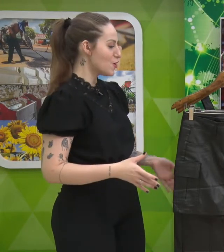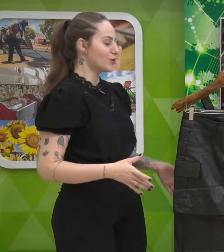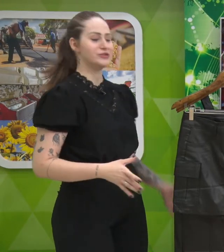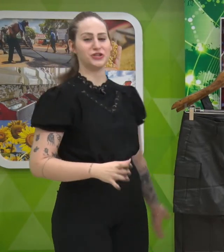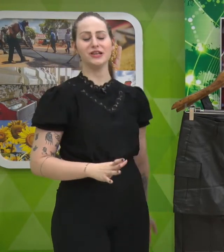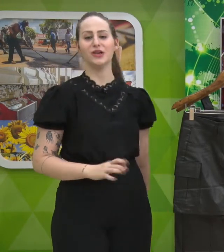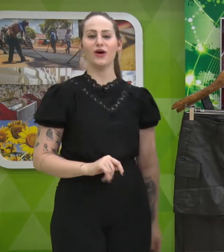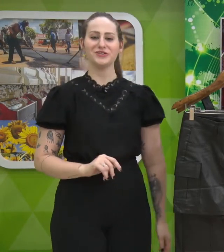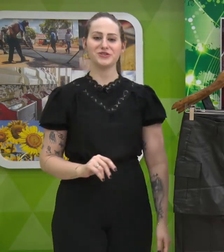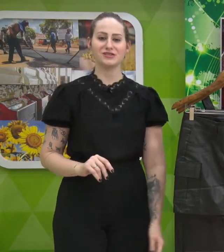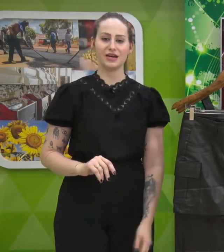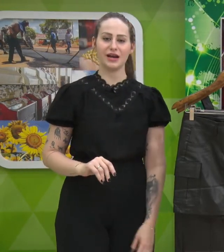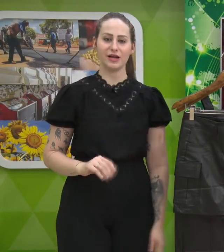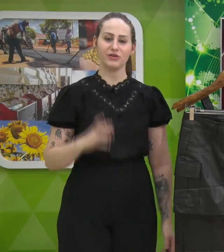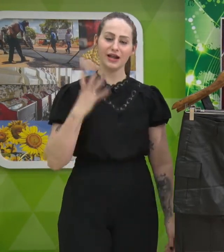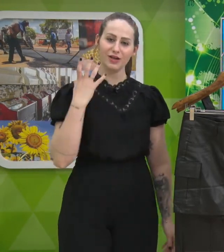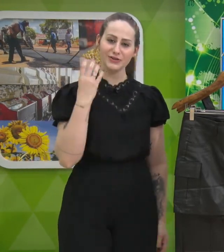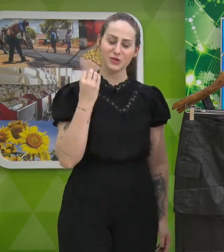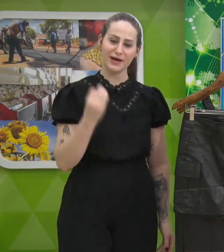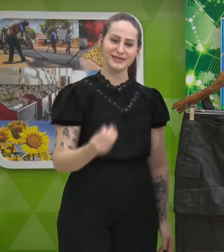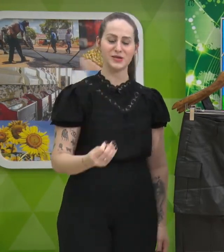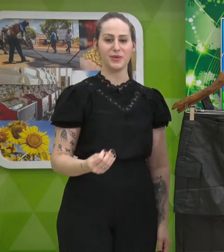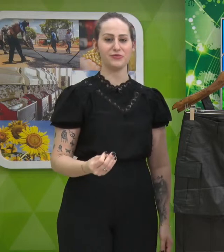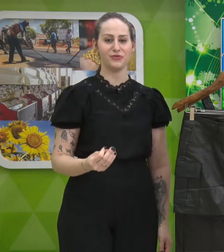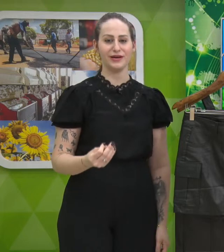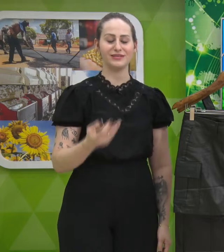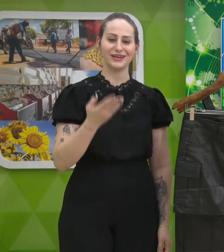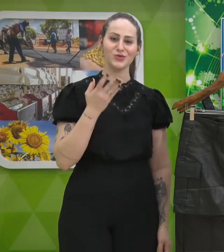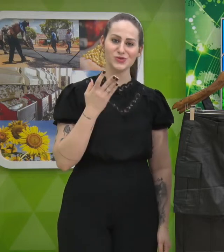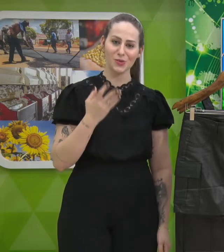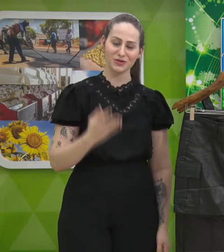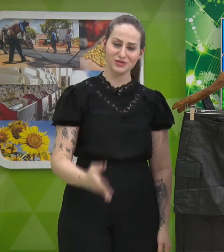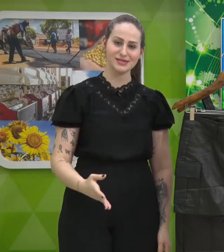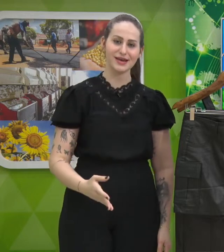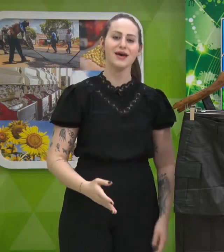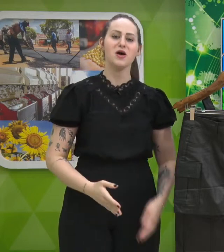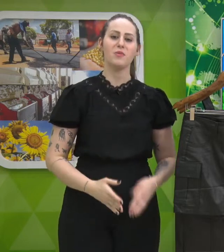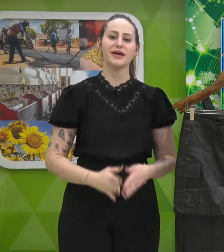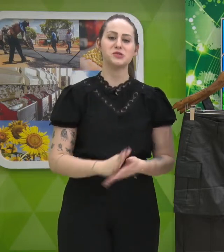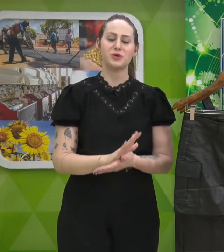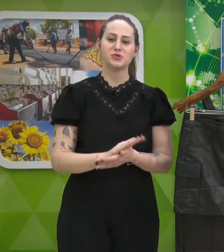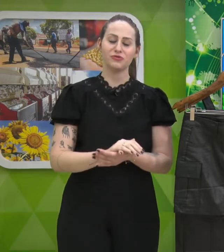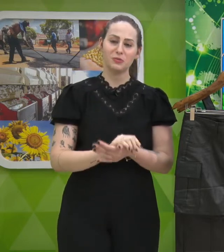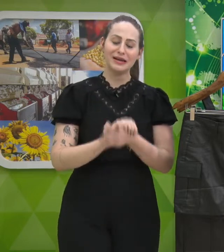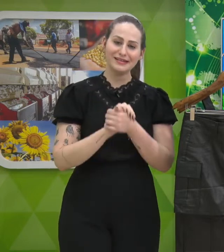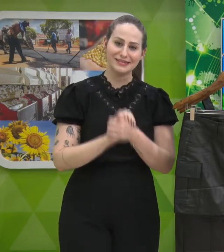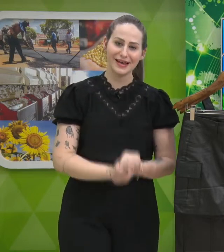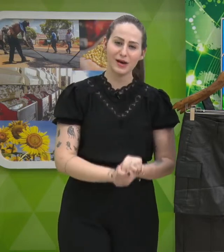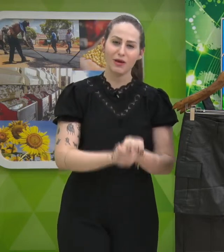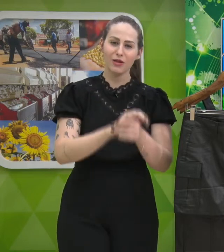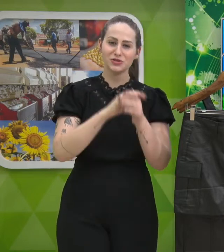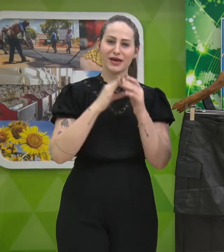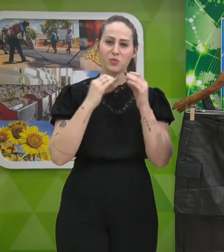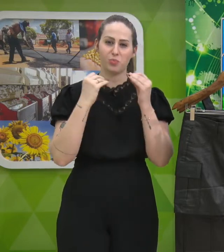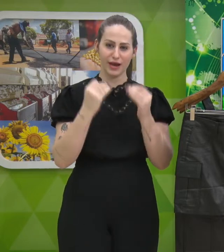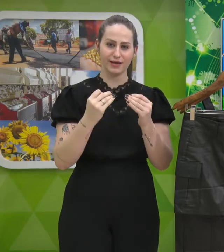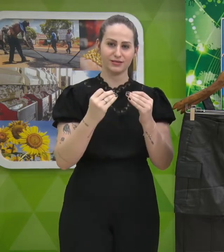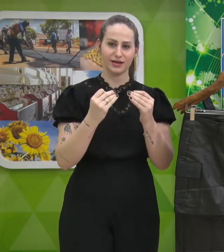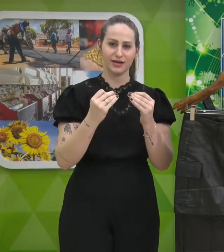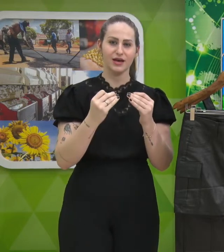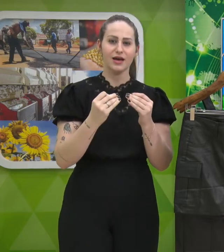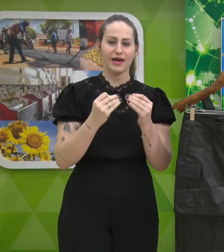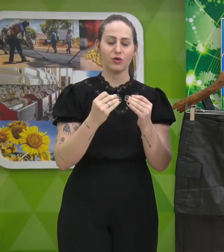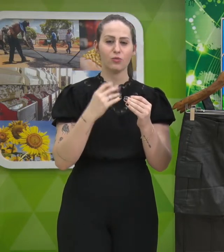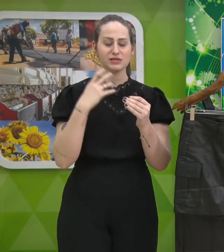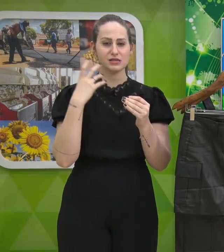falando de loja Estrela d'Alva, aquela loja mais que perfeita, não só para você, mas para sua família inteira, uma loja